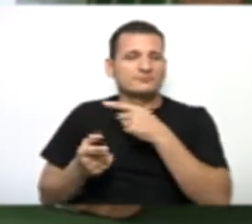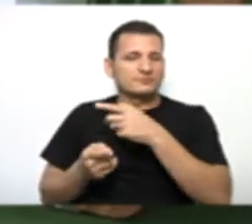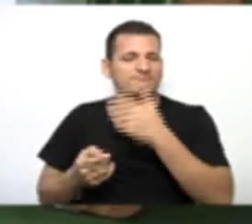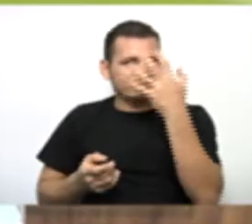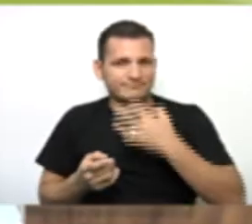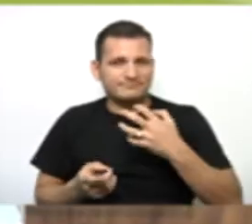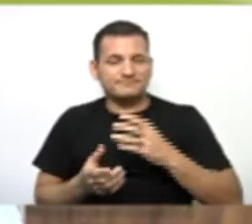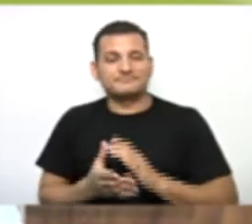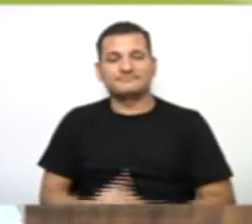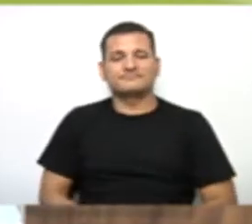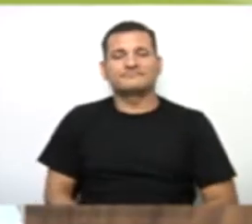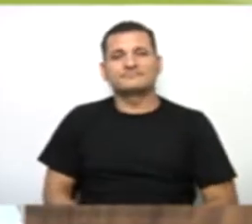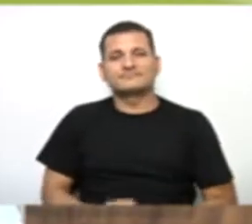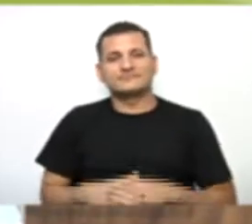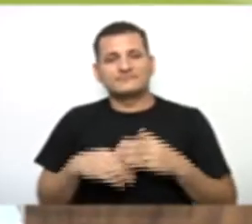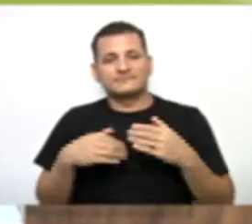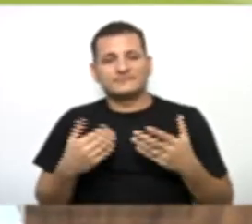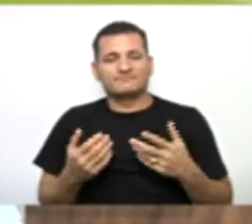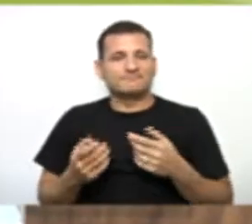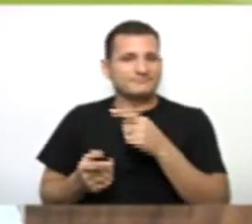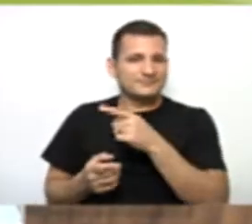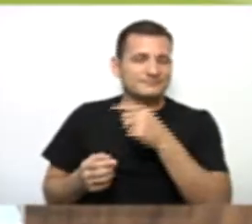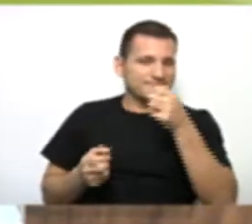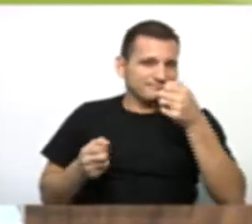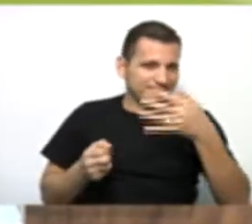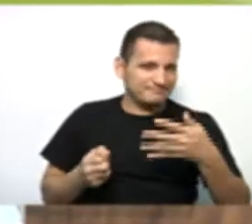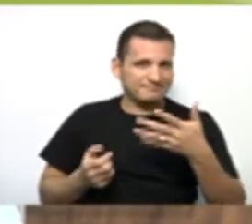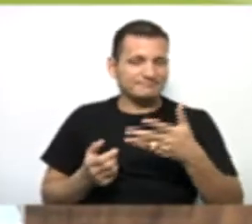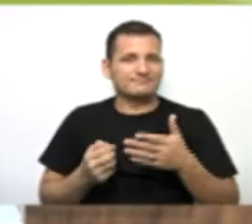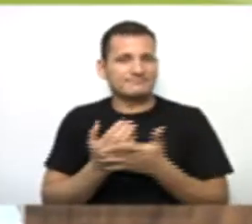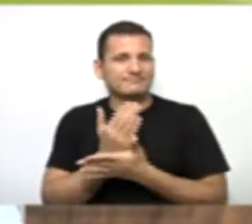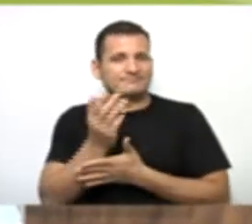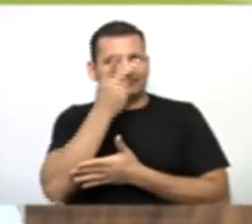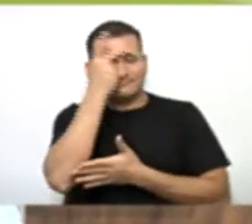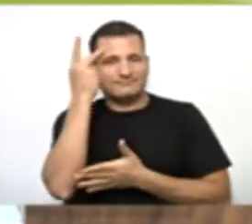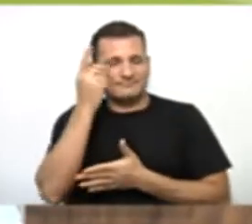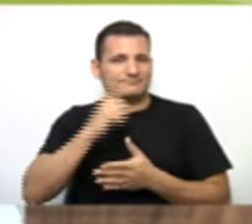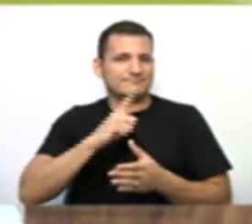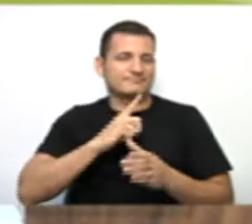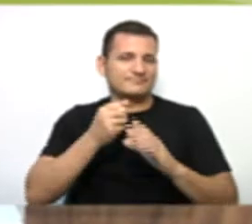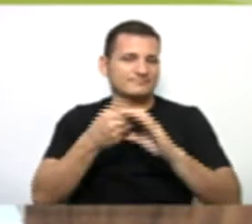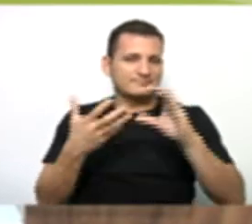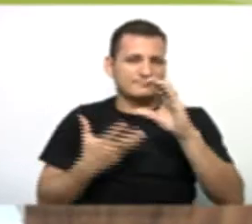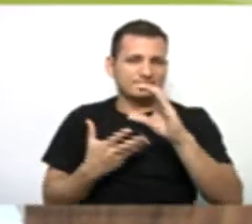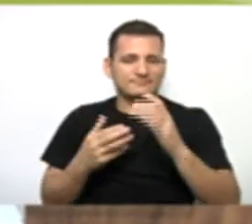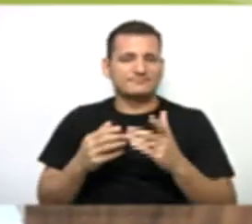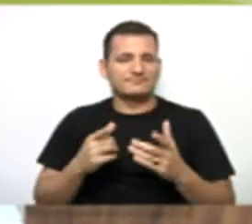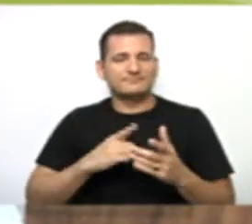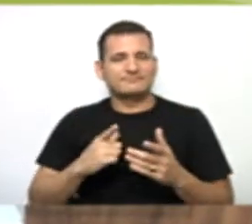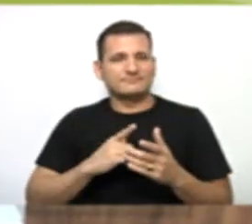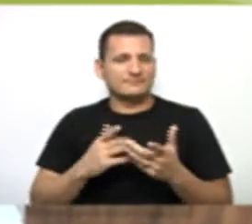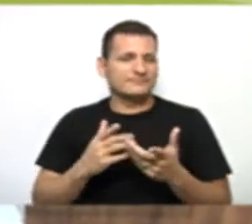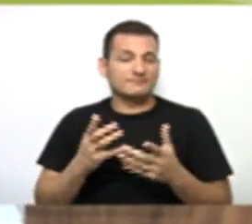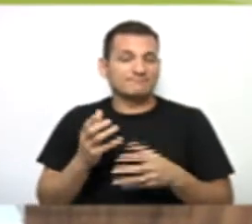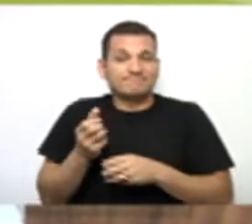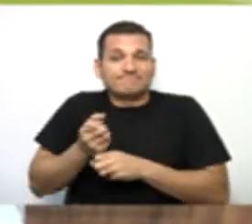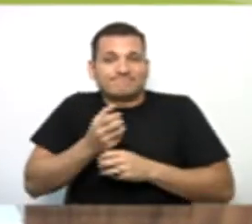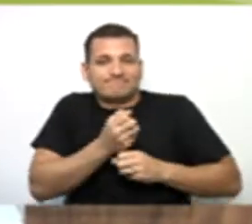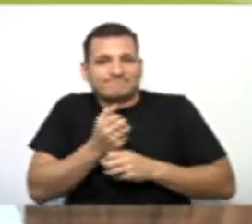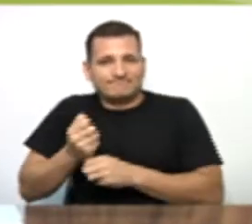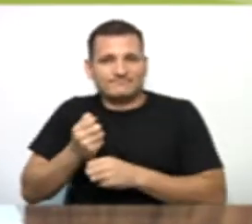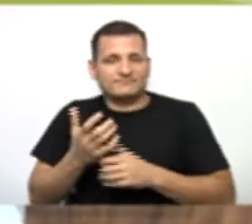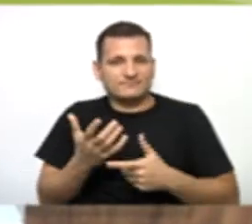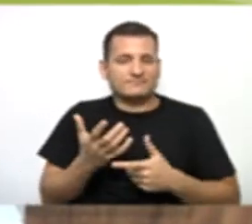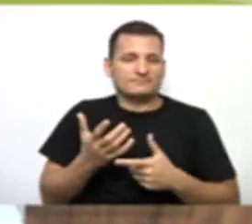é que nem você falou, professor Clébio, a maioria das pessoas tem algumas características, algumas situações que ela se apega. Isso